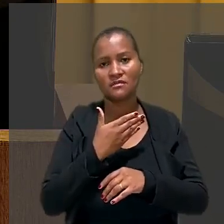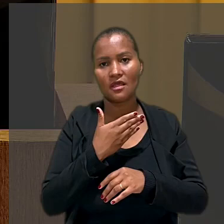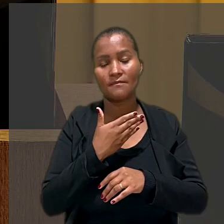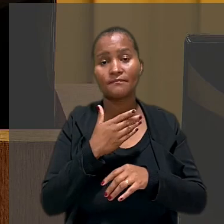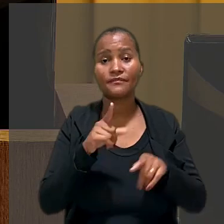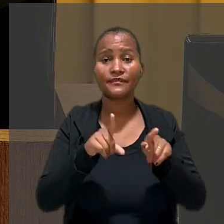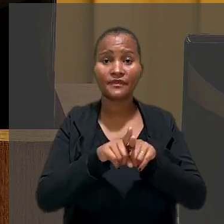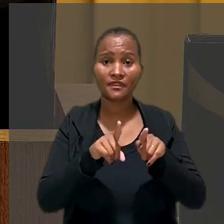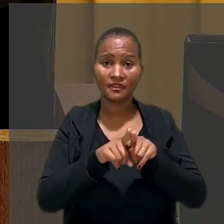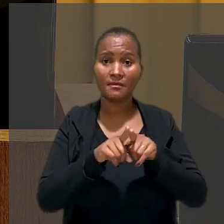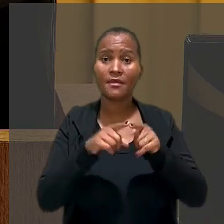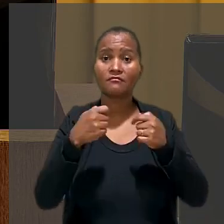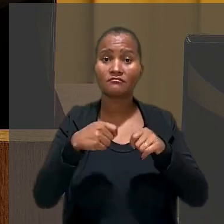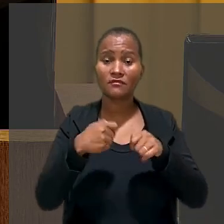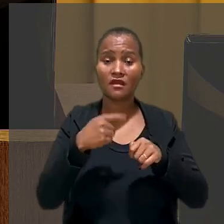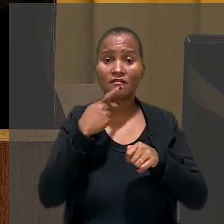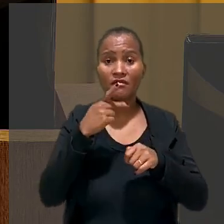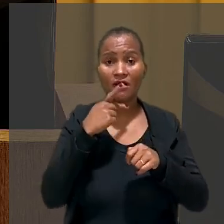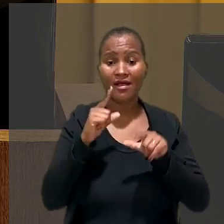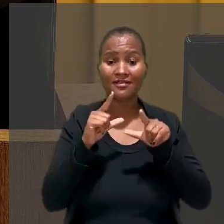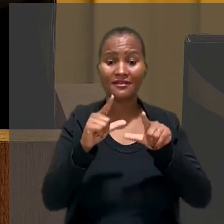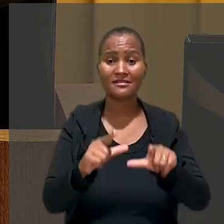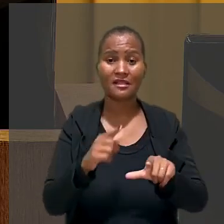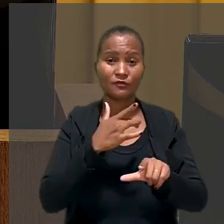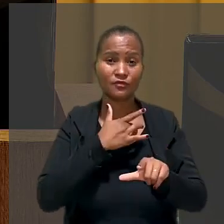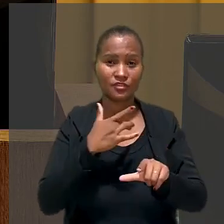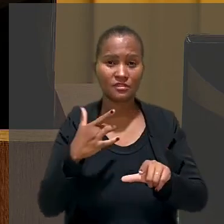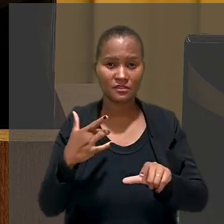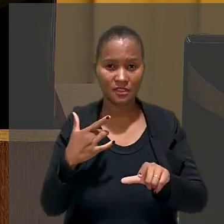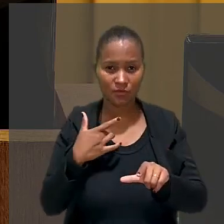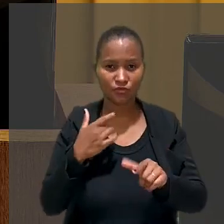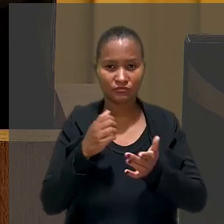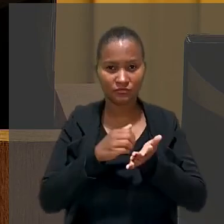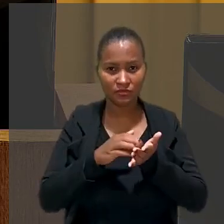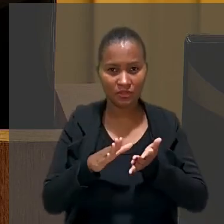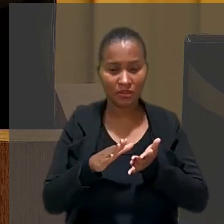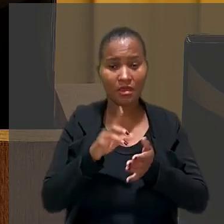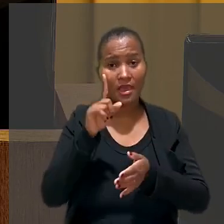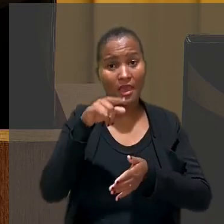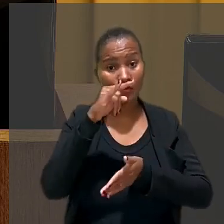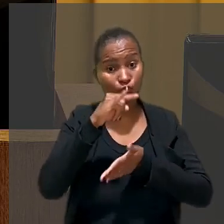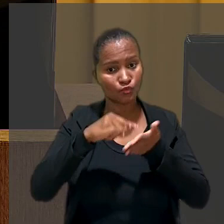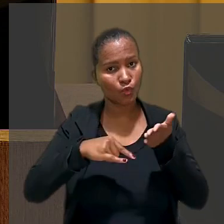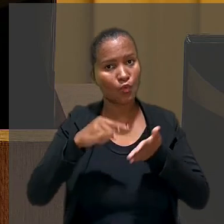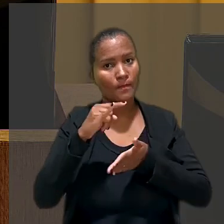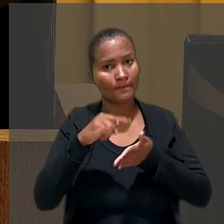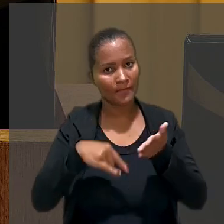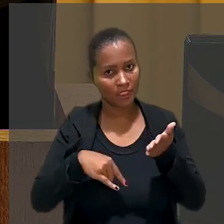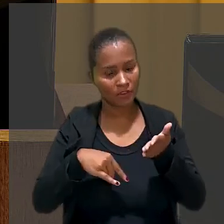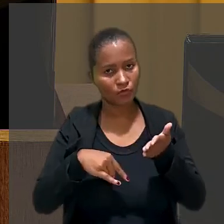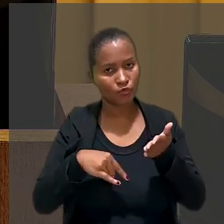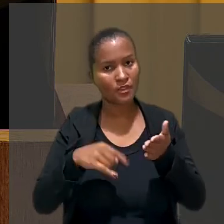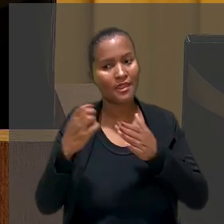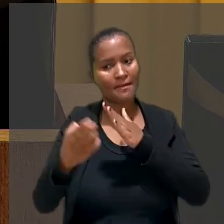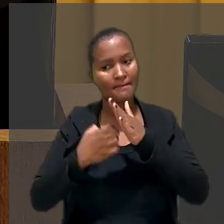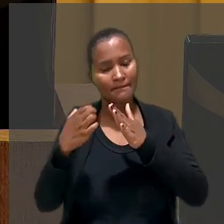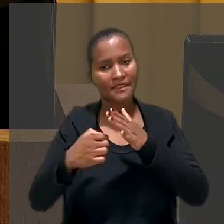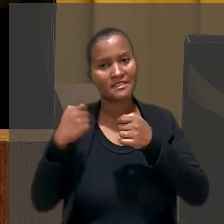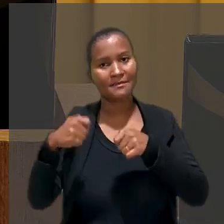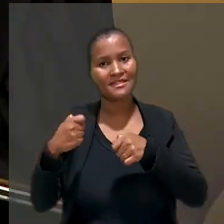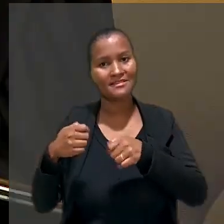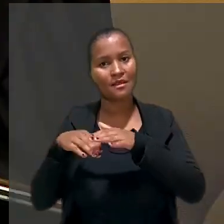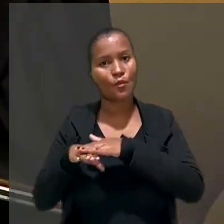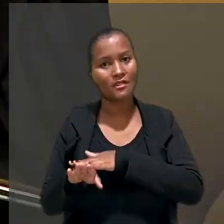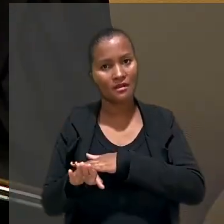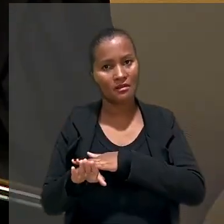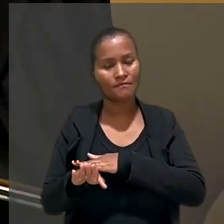lograr. Necessário também salientar que o atestado de saúde ocupacional demissional é documento de guarda da